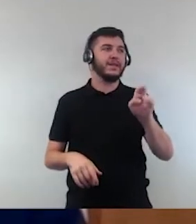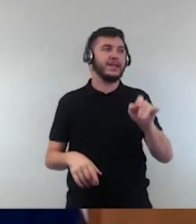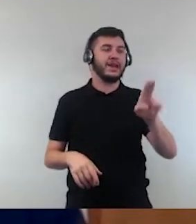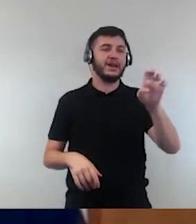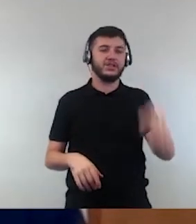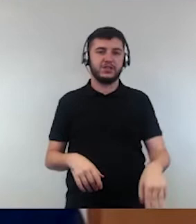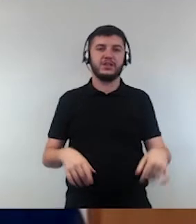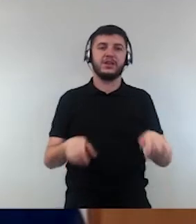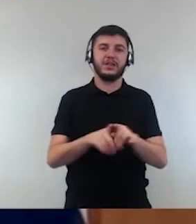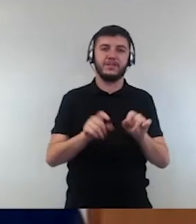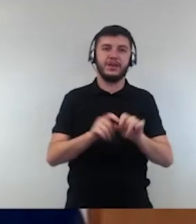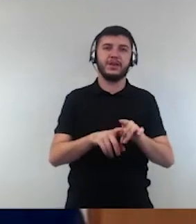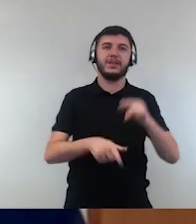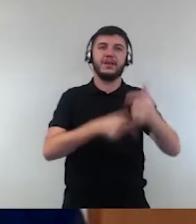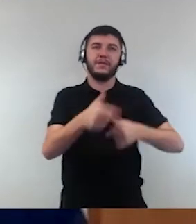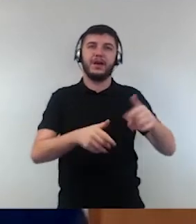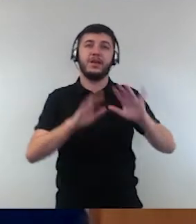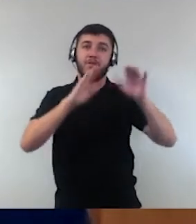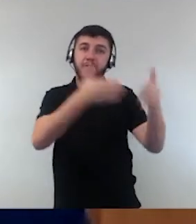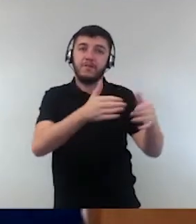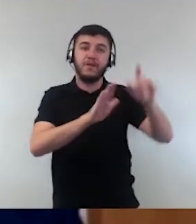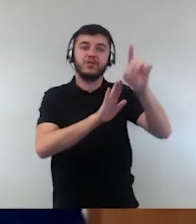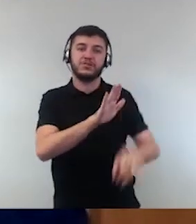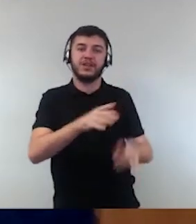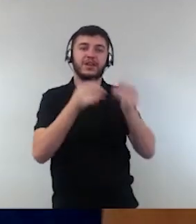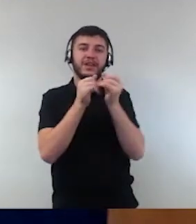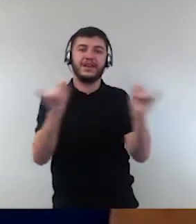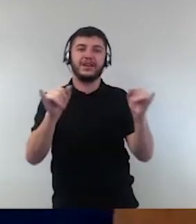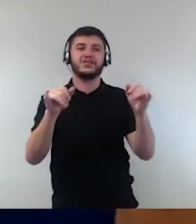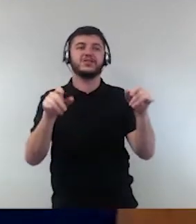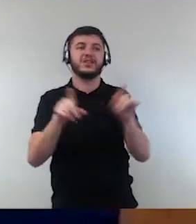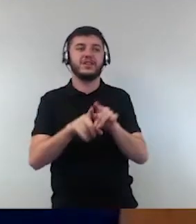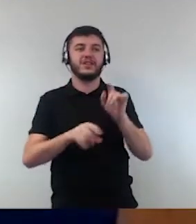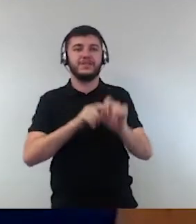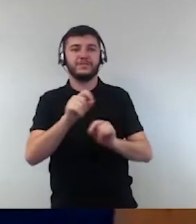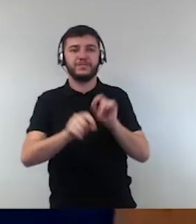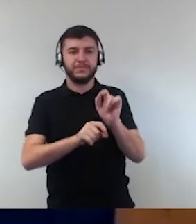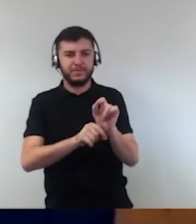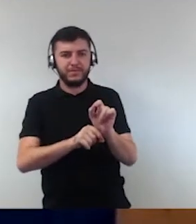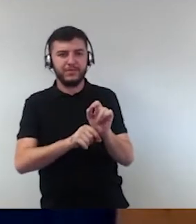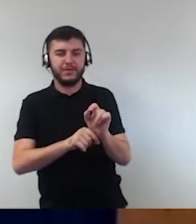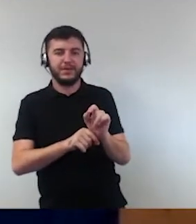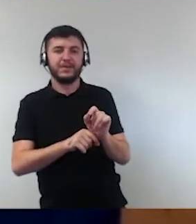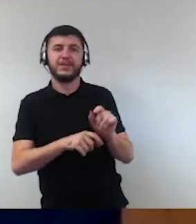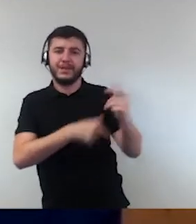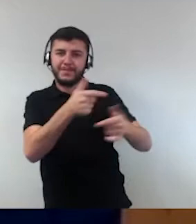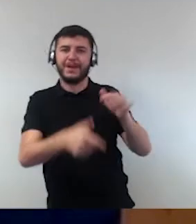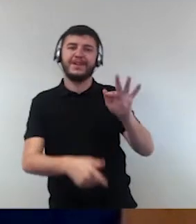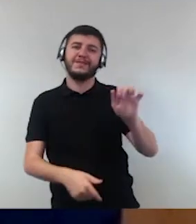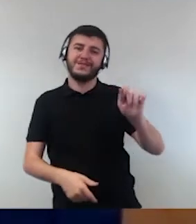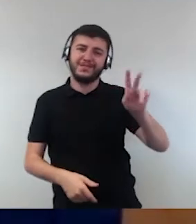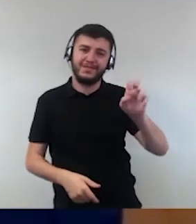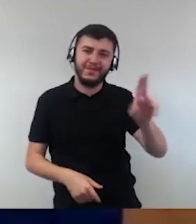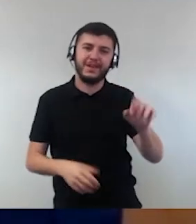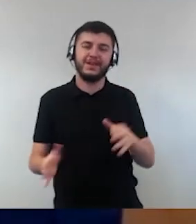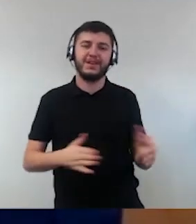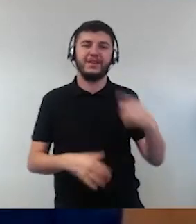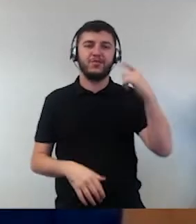da temática de direito da energia da ESA Nacional do Conselho Federal da OAB e consultor jurídico da FGV. Doutor Gustavo, por favor.